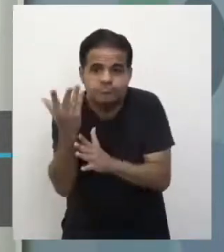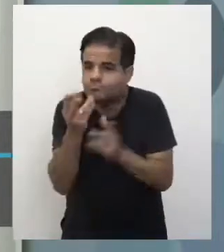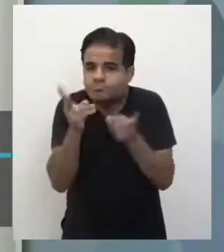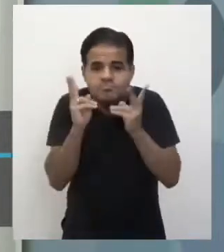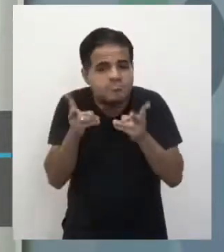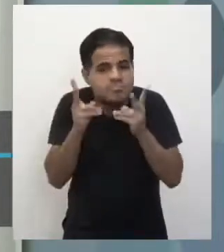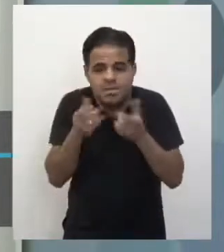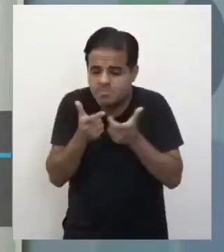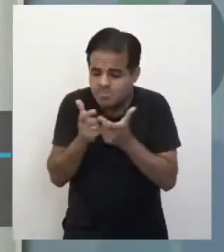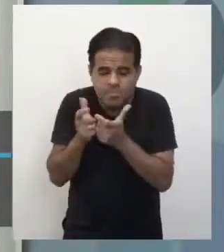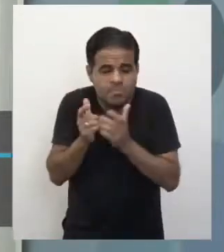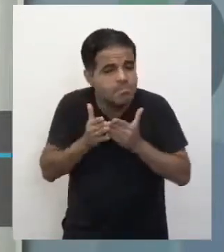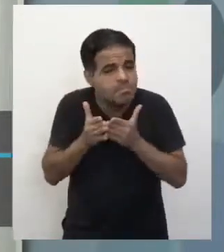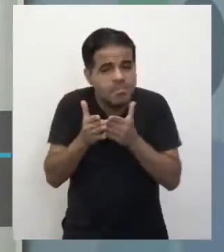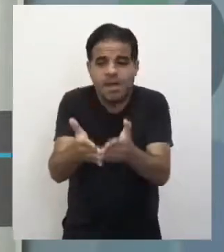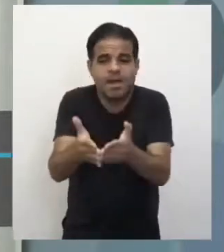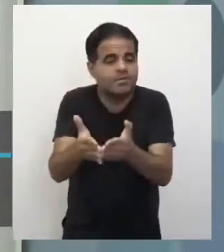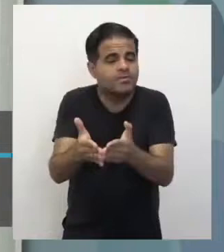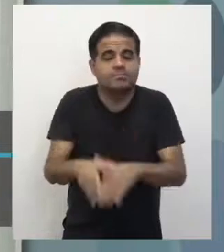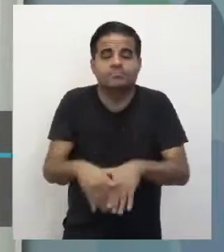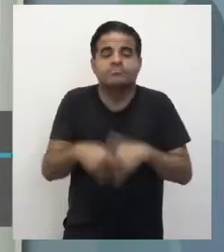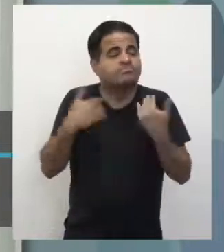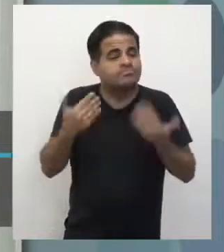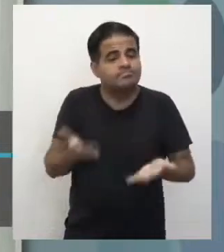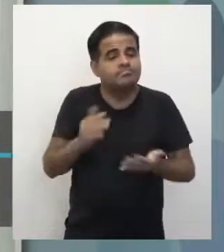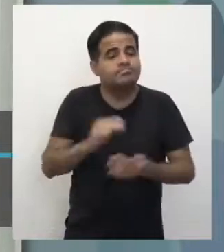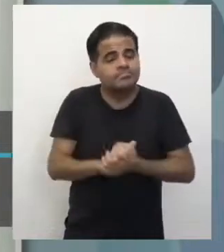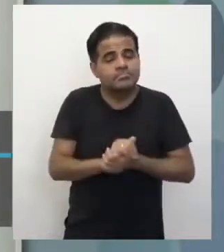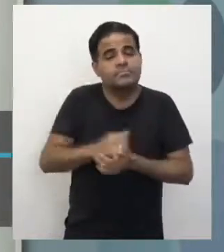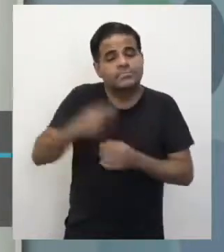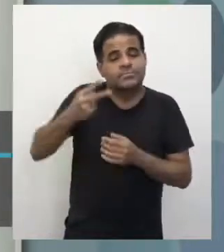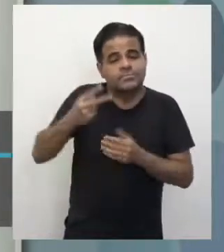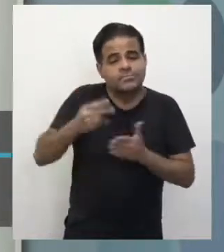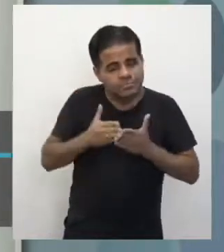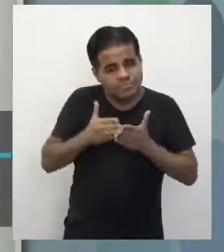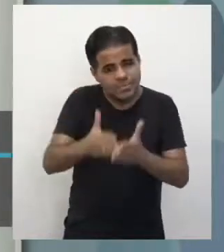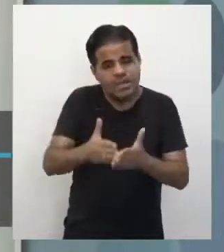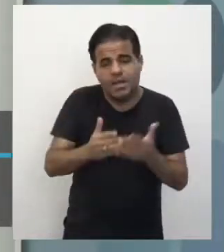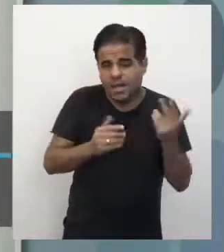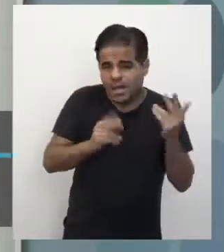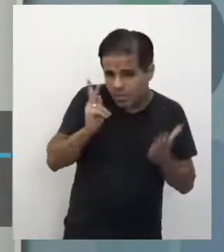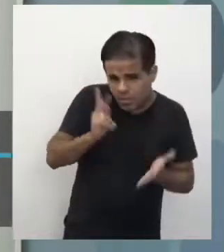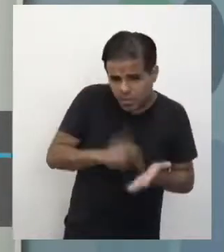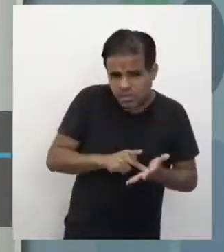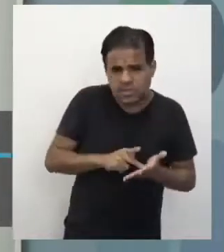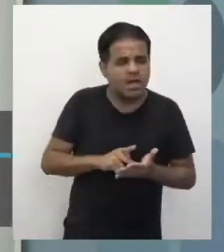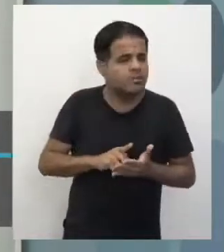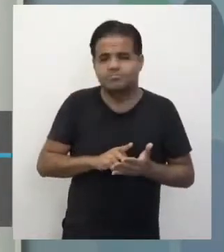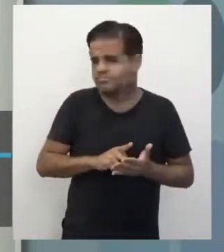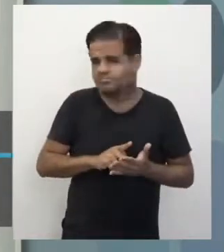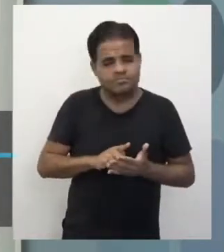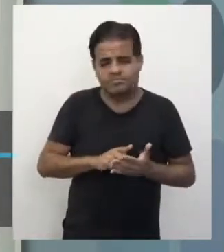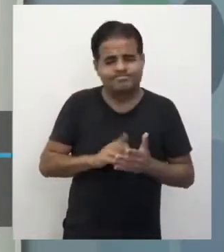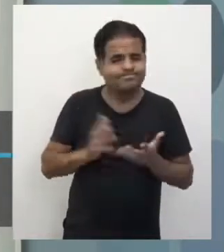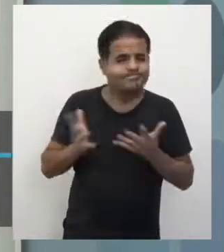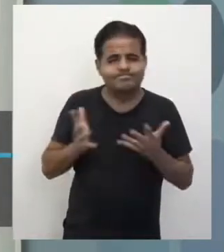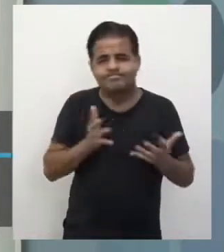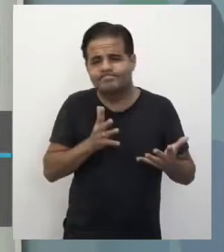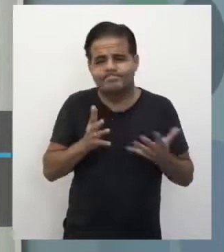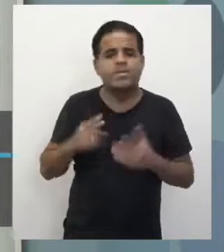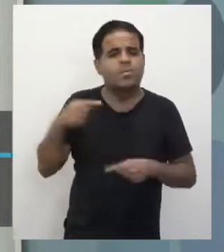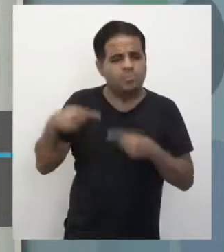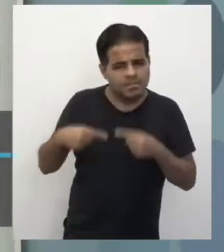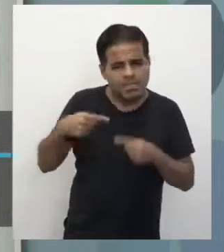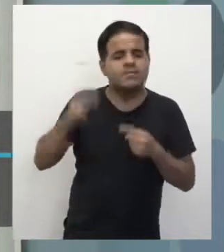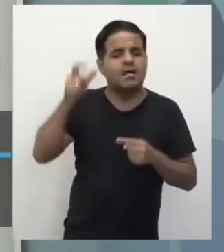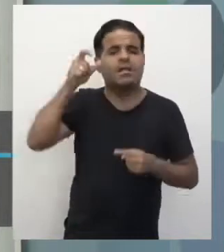mesmo barco. Né? E aí, o segundo barco é o barco original? Não é, porque não é. Então, assim, é um debate